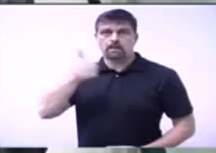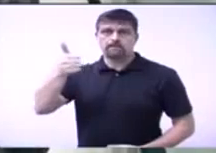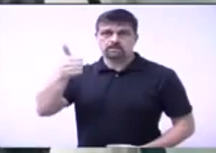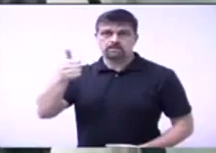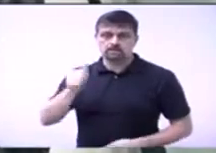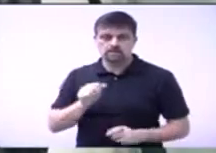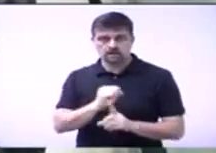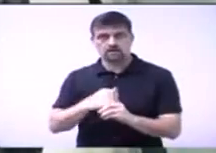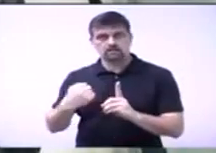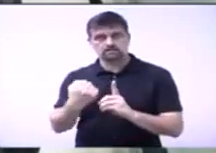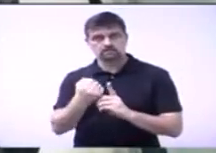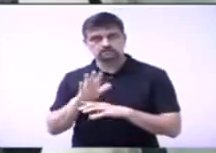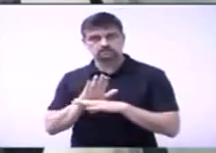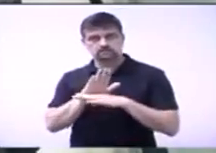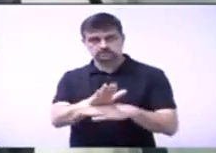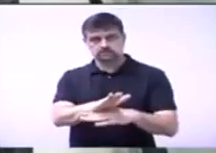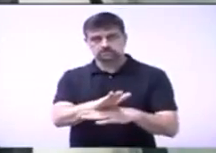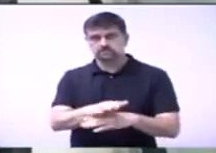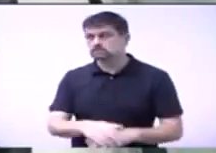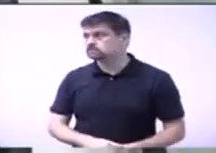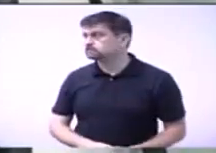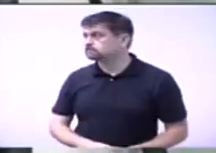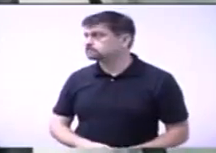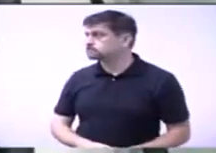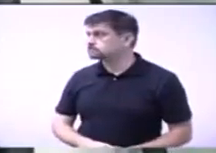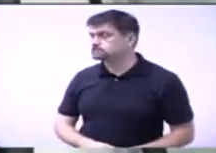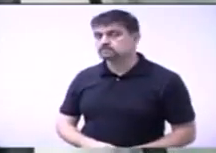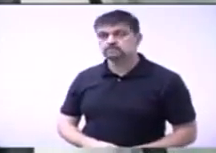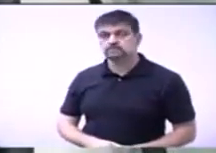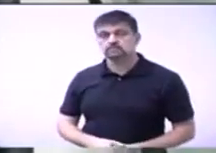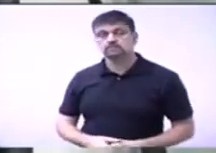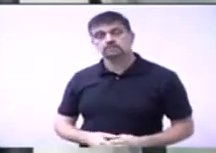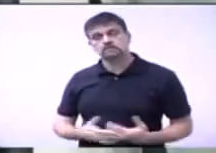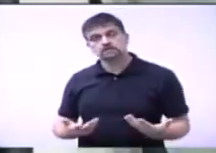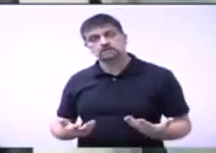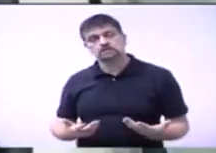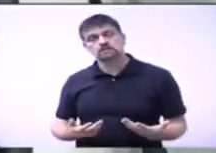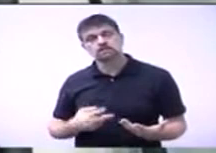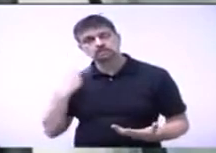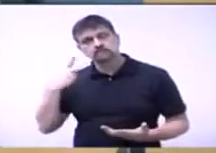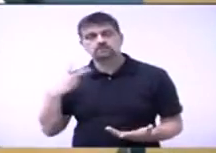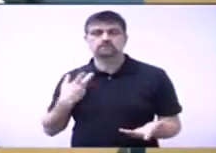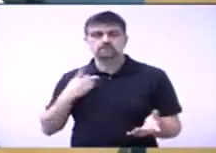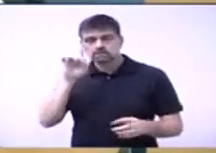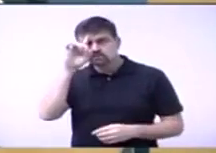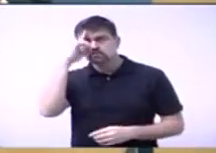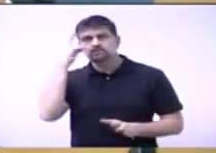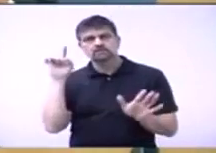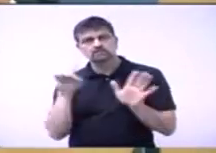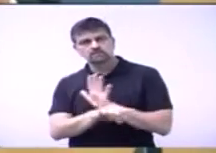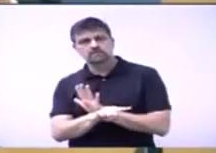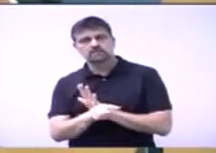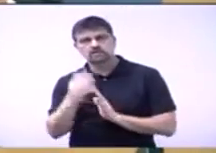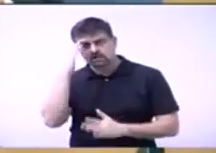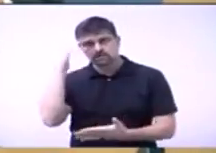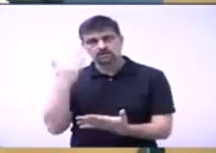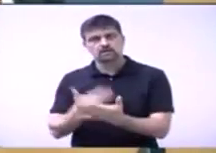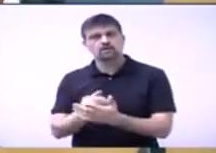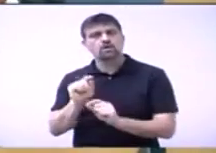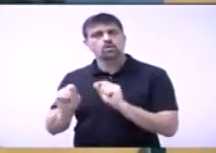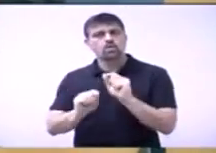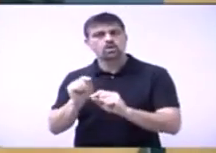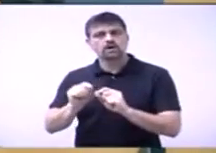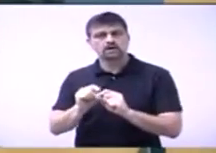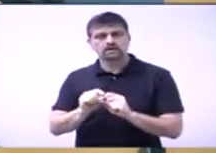para a sociedade. E foi justamente por isso, vereador, que eu fiz esse questionamento. Eu acredito que